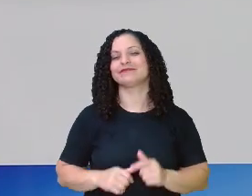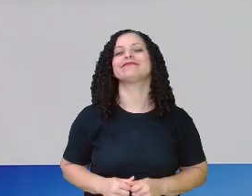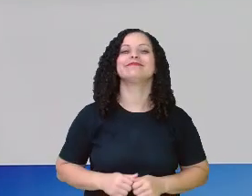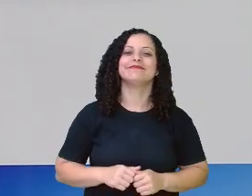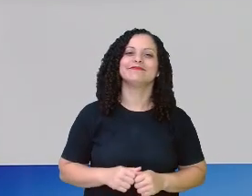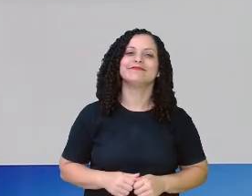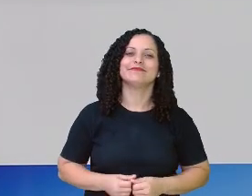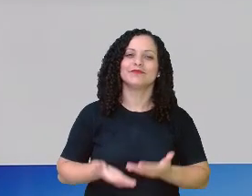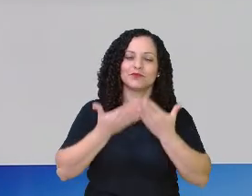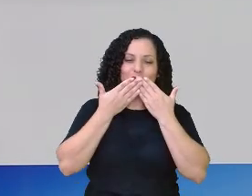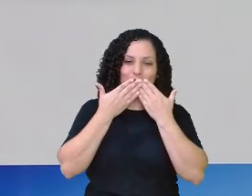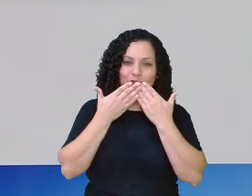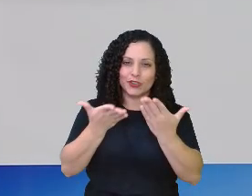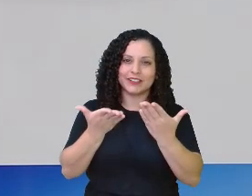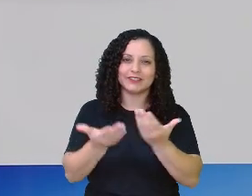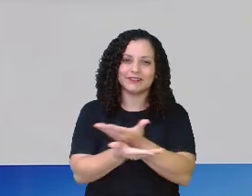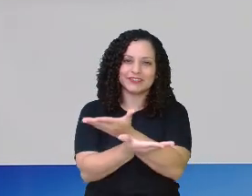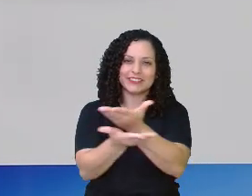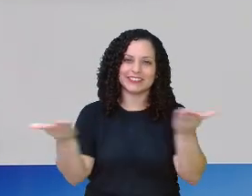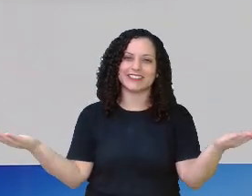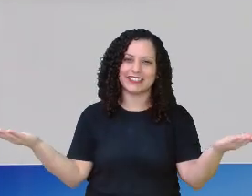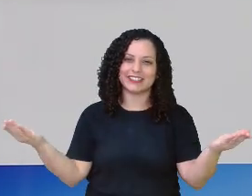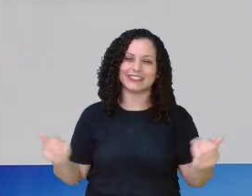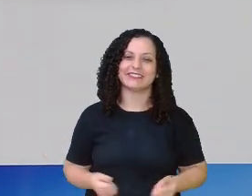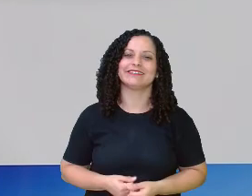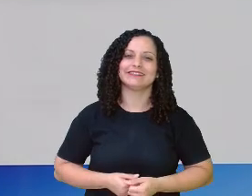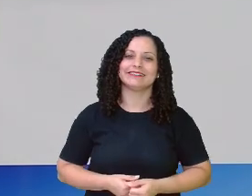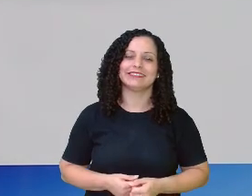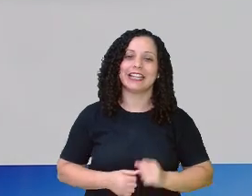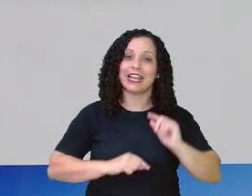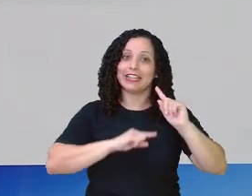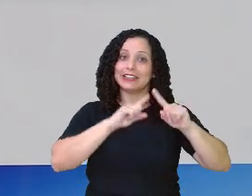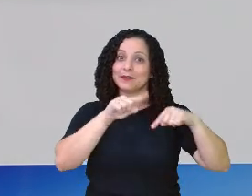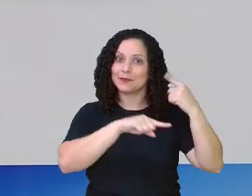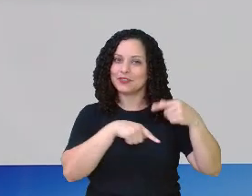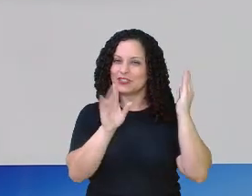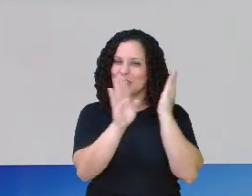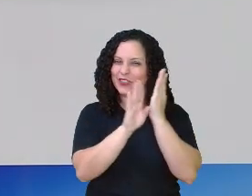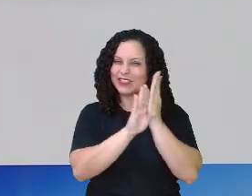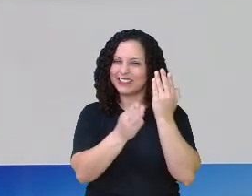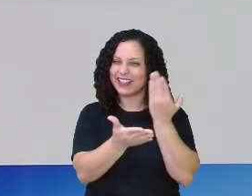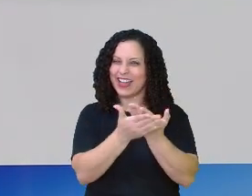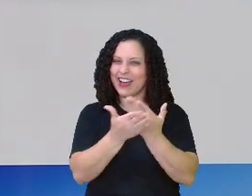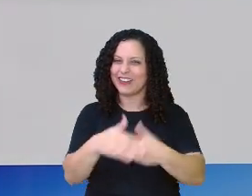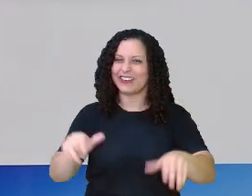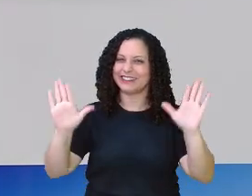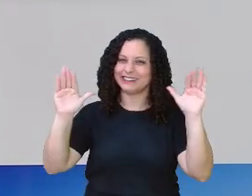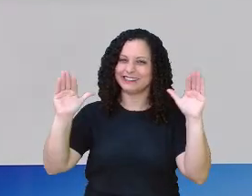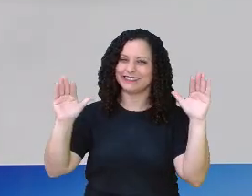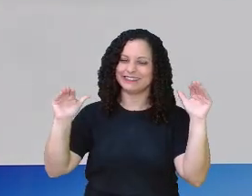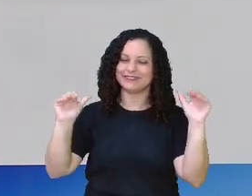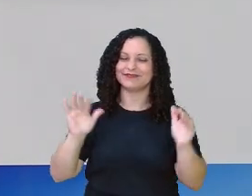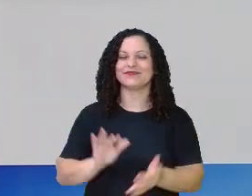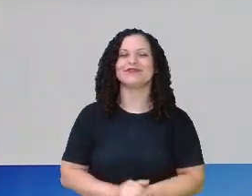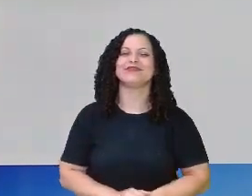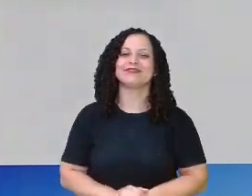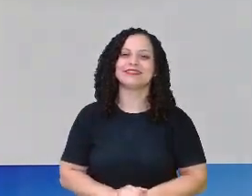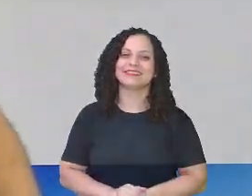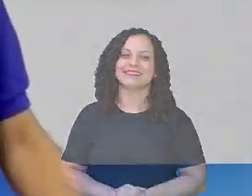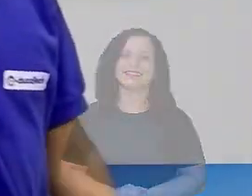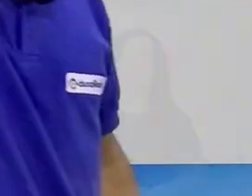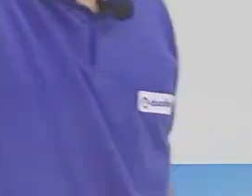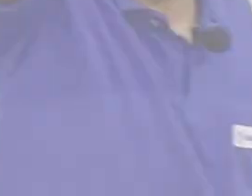meus amores, ó, cheiro pra vocês e até as cenas do próximo capítulo. Fui!